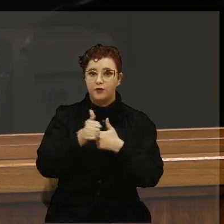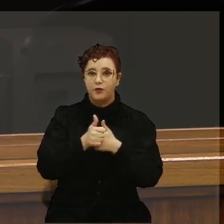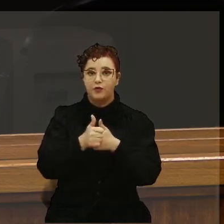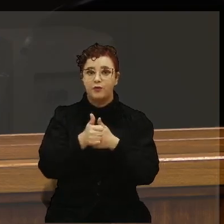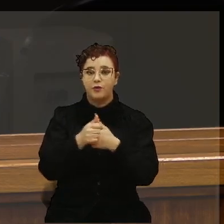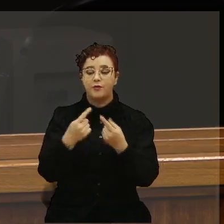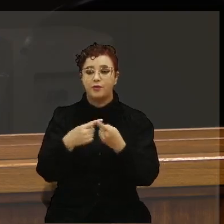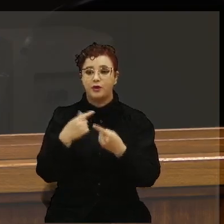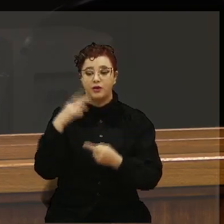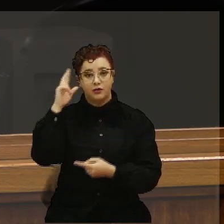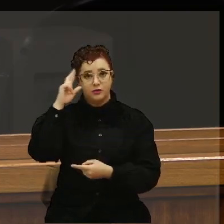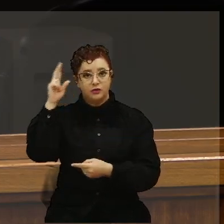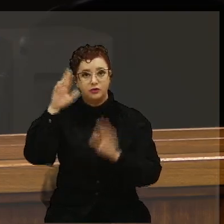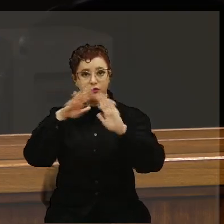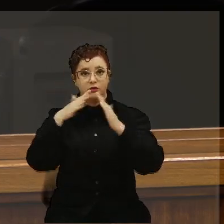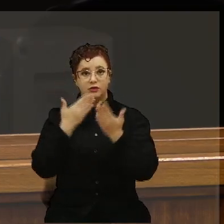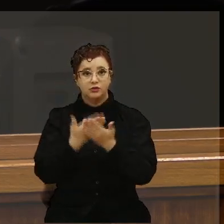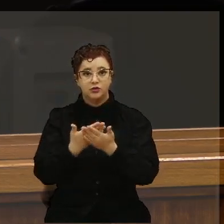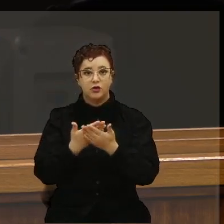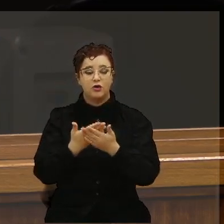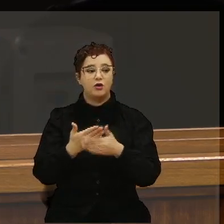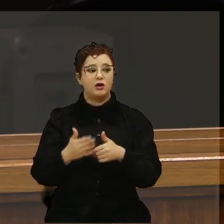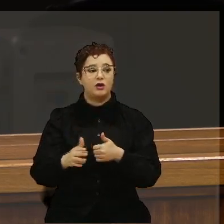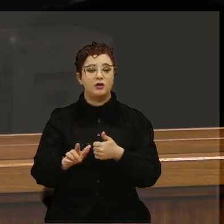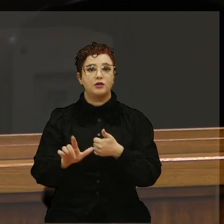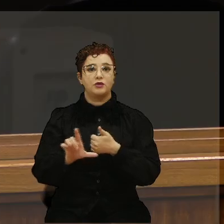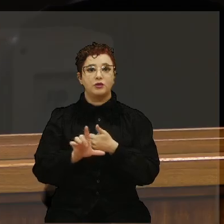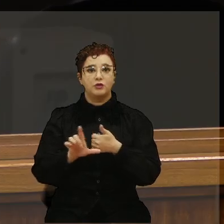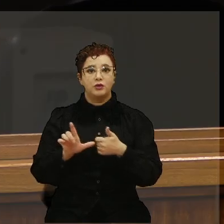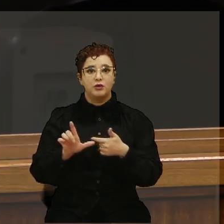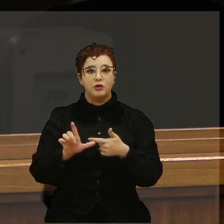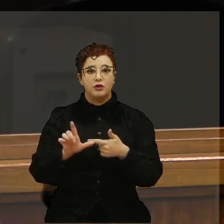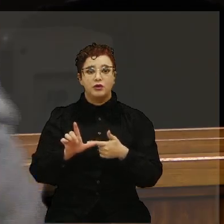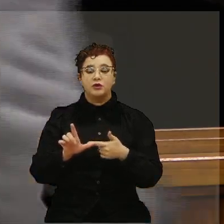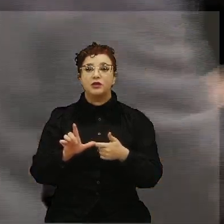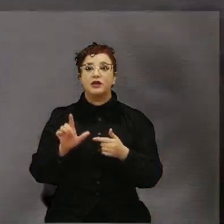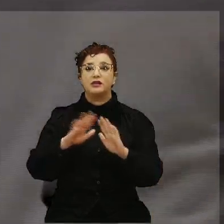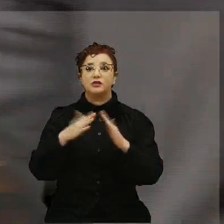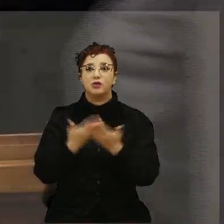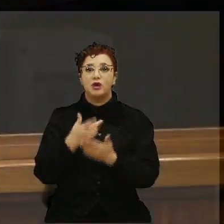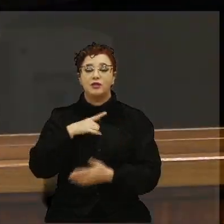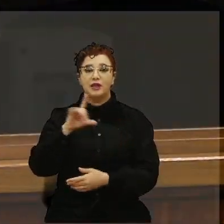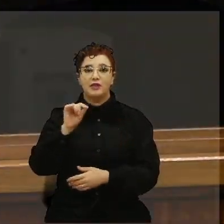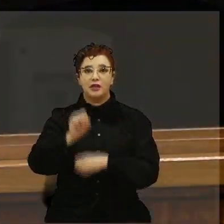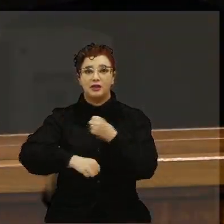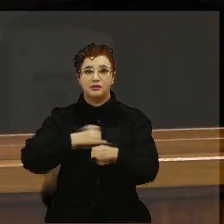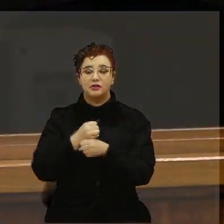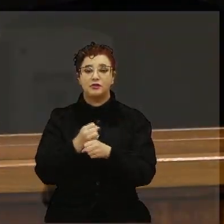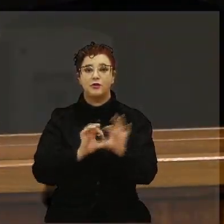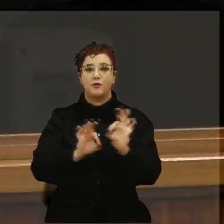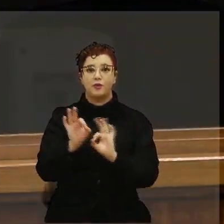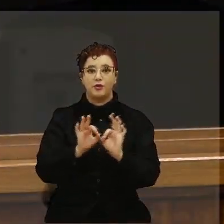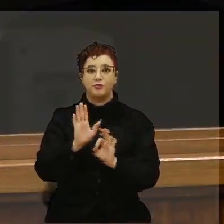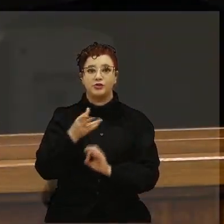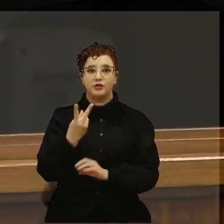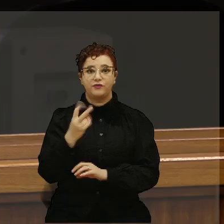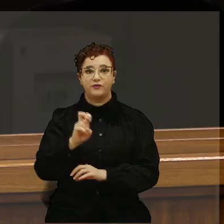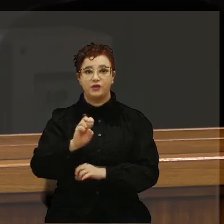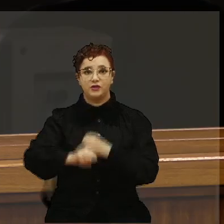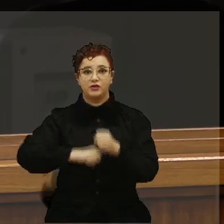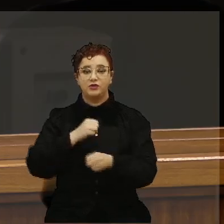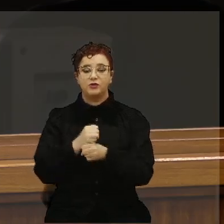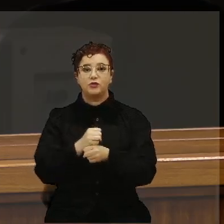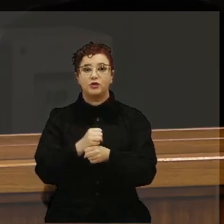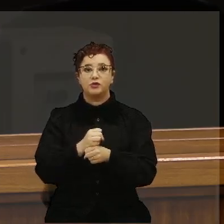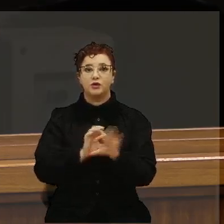como diretora da Escola do Legislativo, a escola tem 10 anos, mas esse programa tem 25 anos. Então,